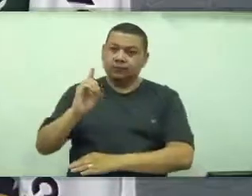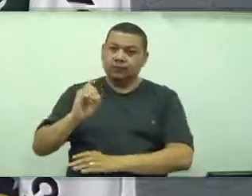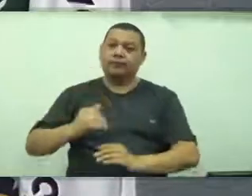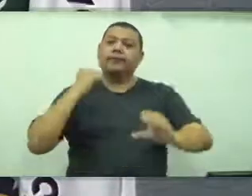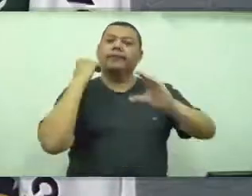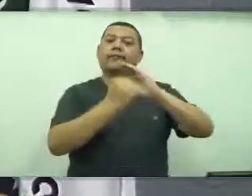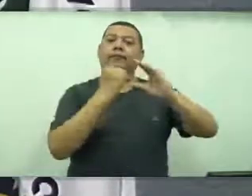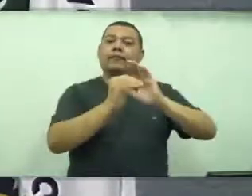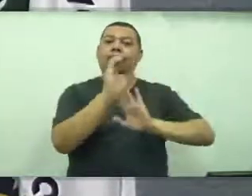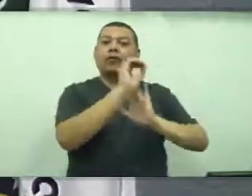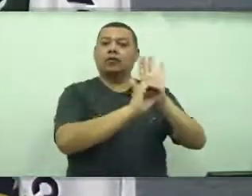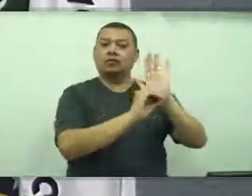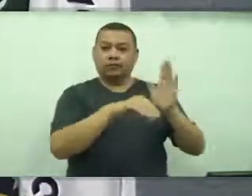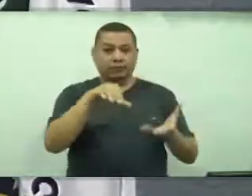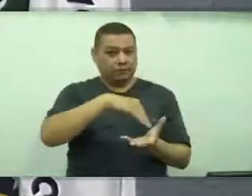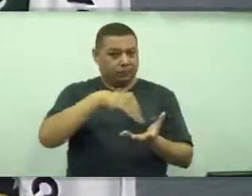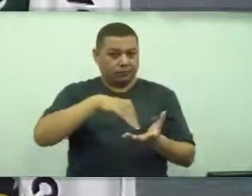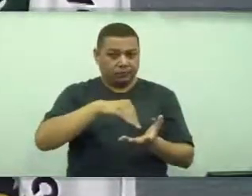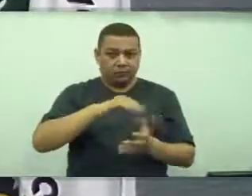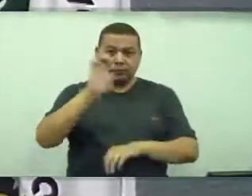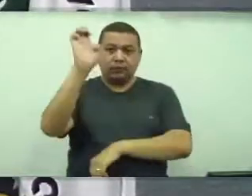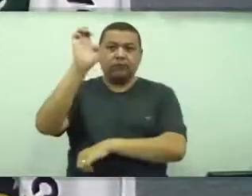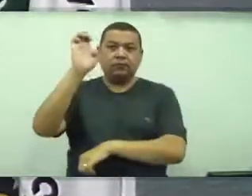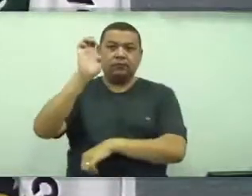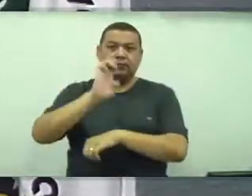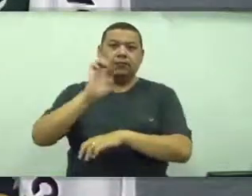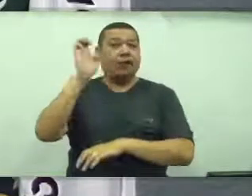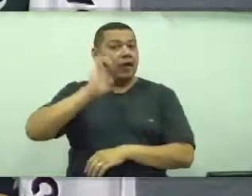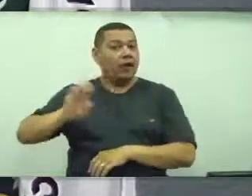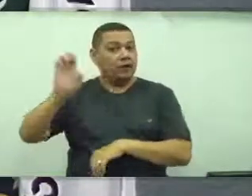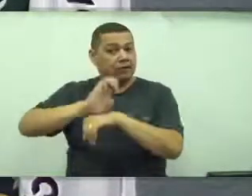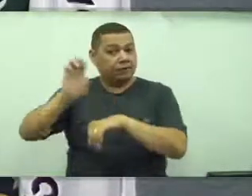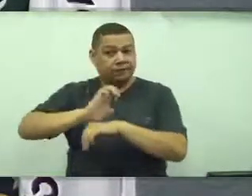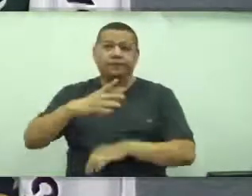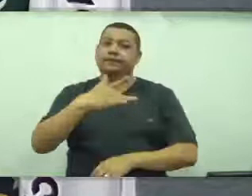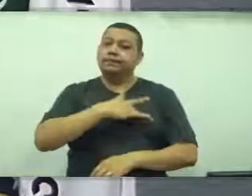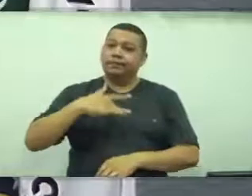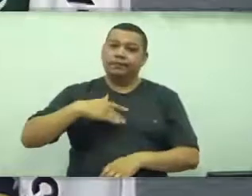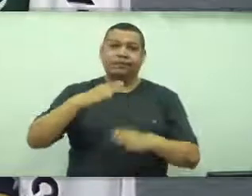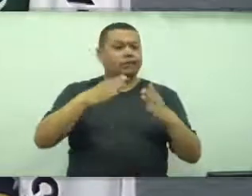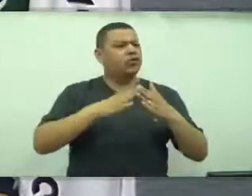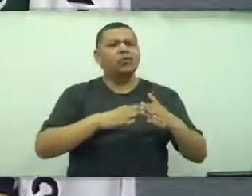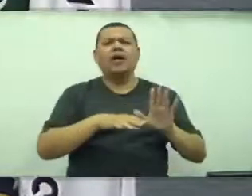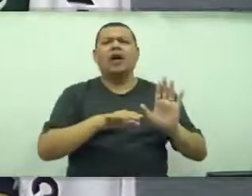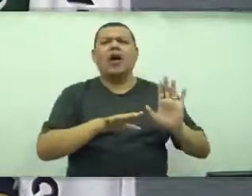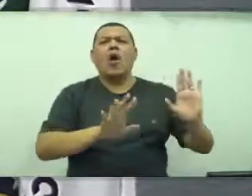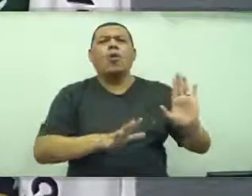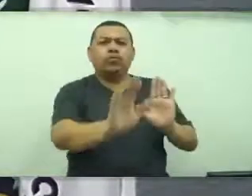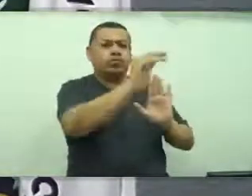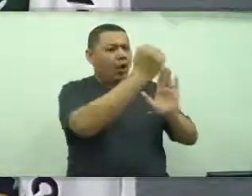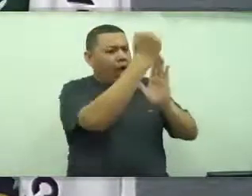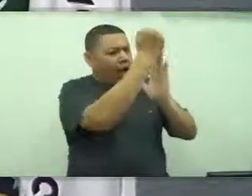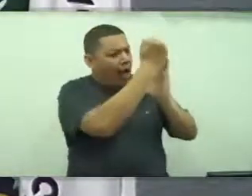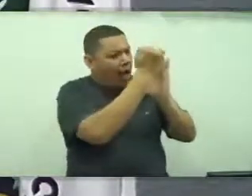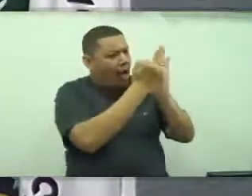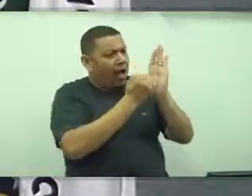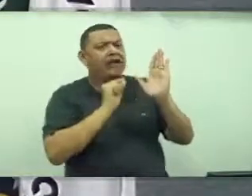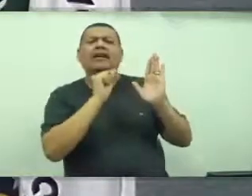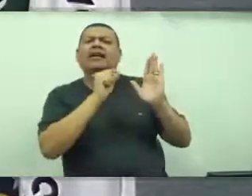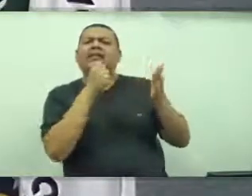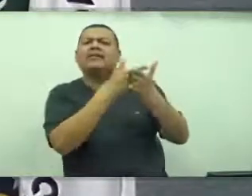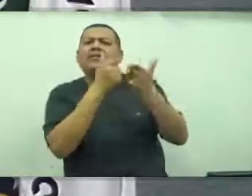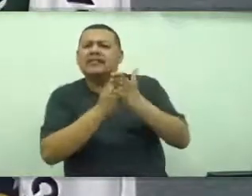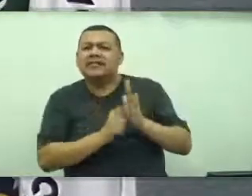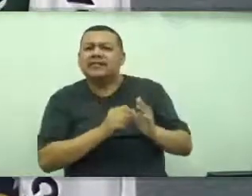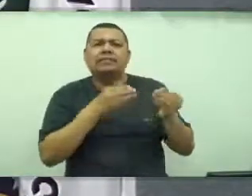um ofício para a Secretaria Estadual de Saúde, pedindo para detalhar o que realmente foi comprado com esse recurso, o que não